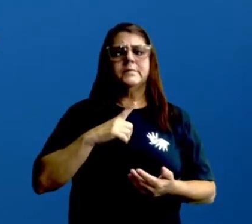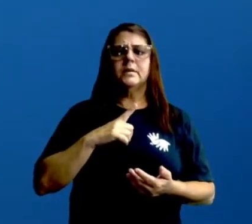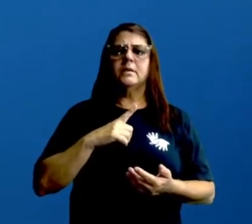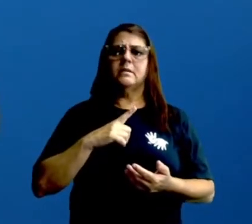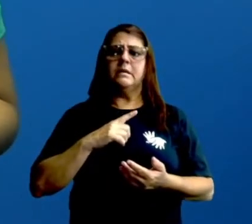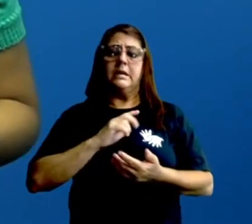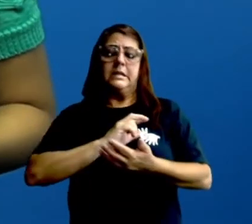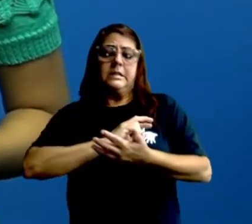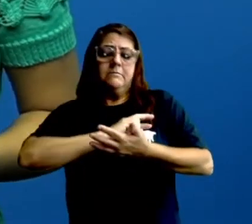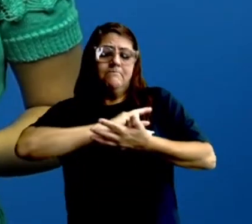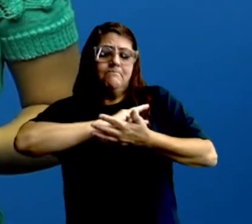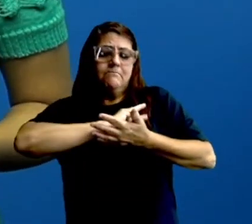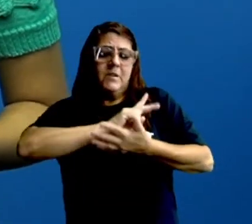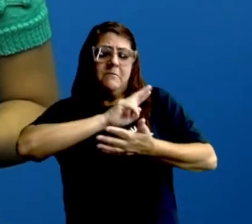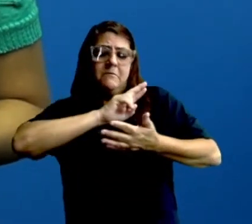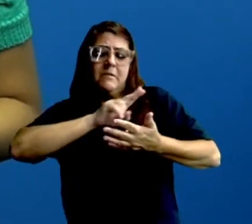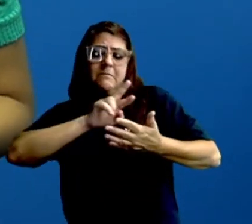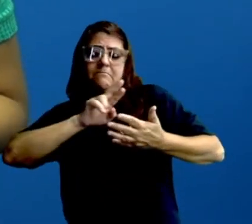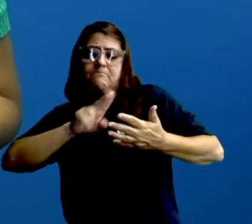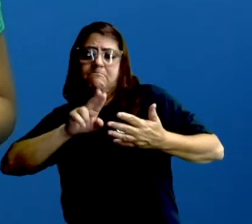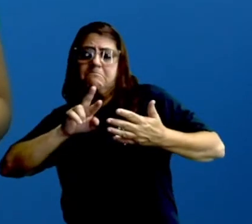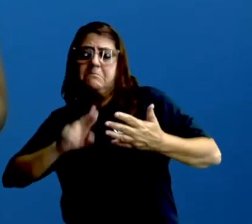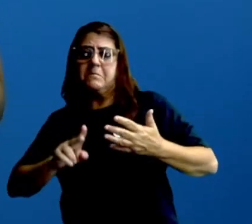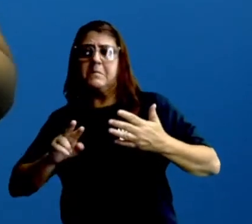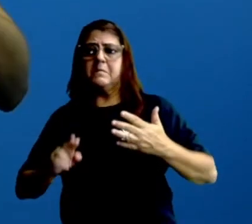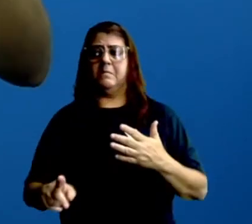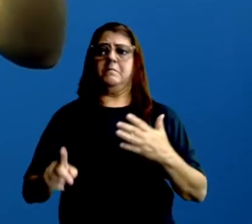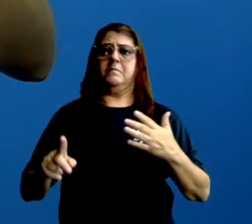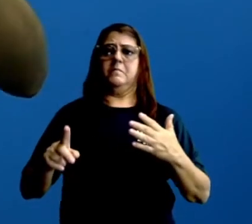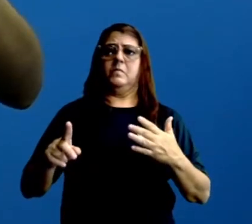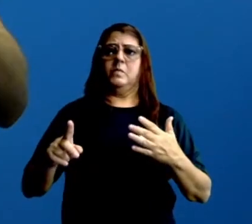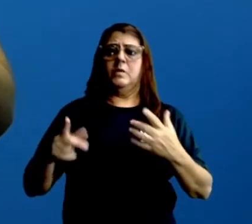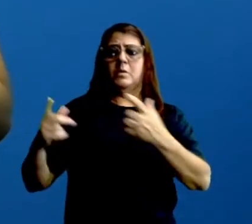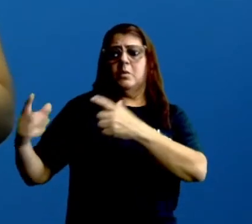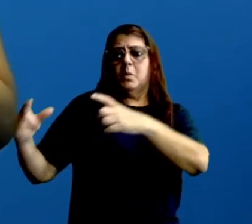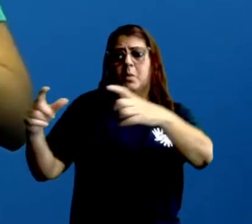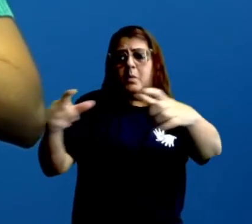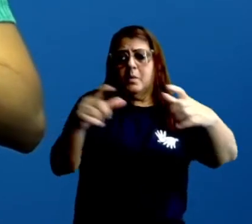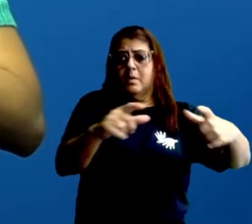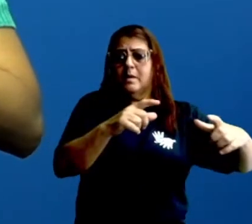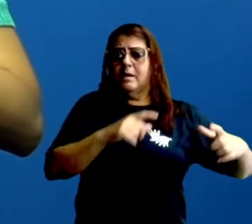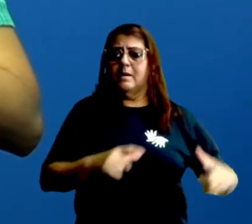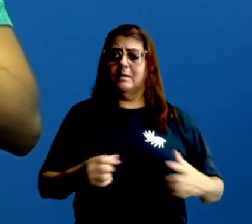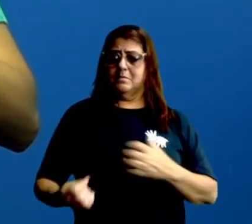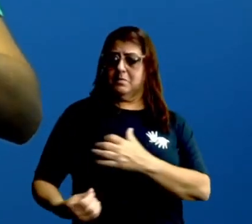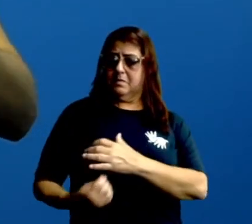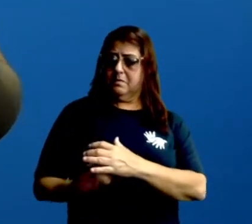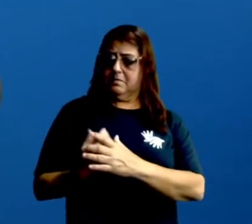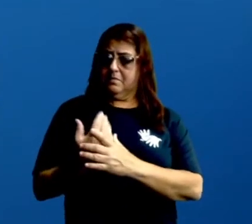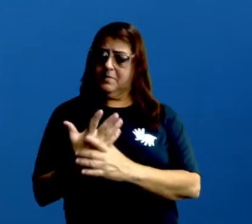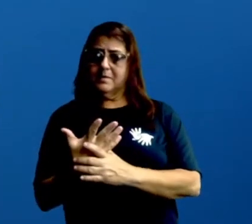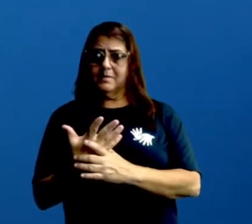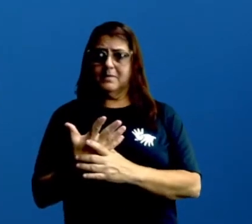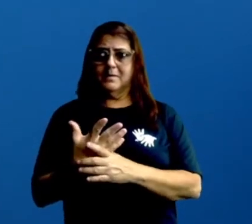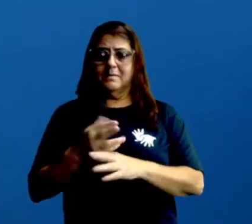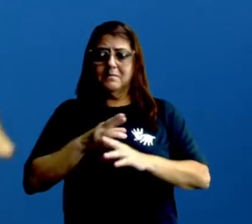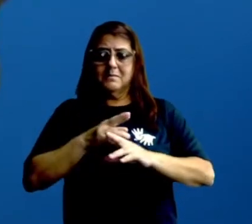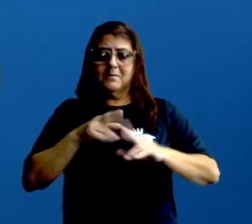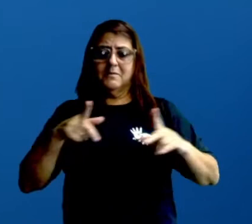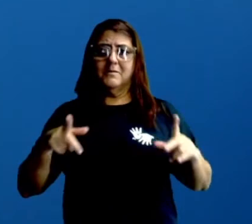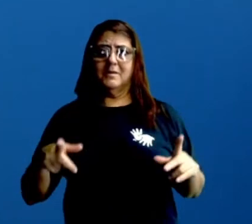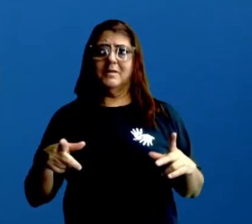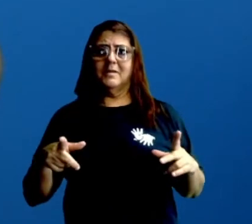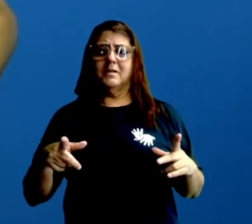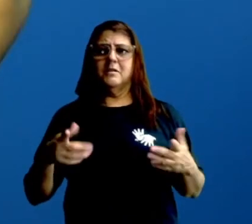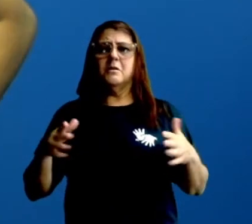diversidade né dessa flora no nosso país e que cada região do país vai trazer um pouquinho dessa peculiaridade